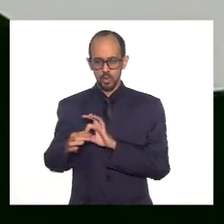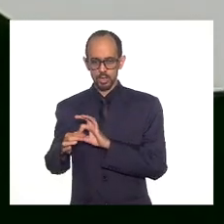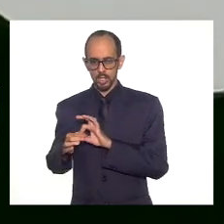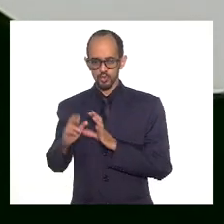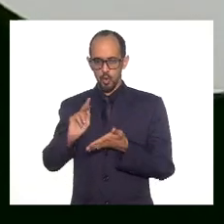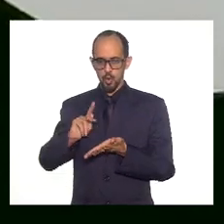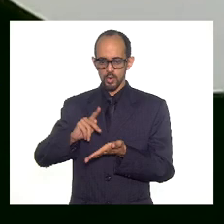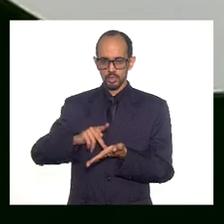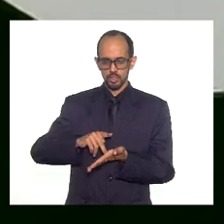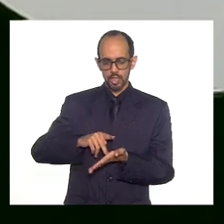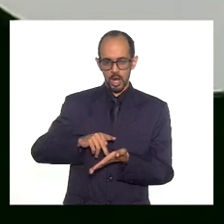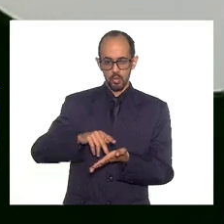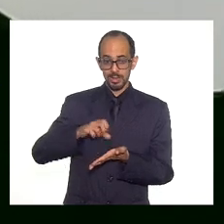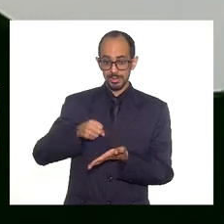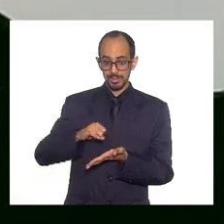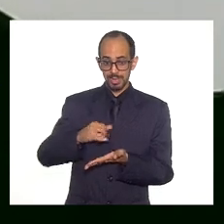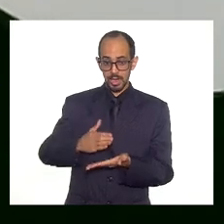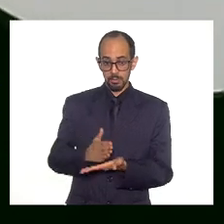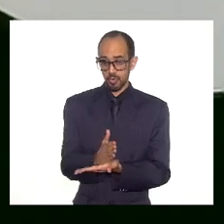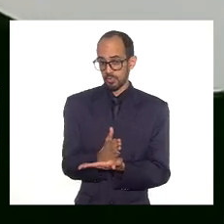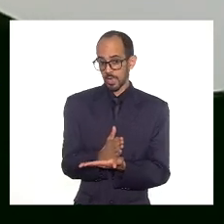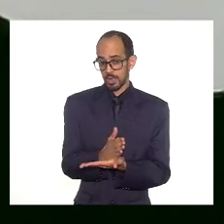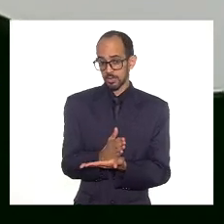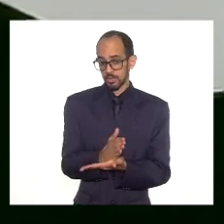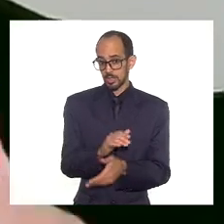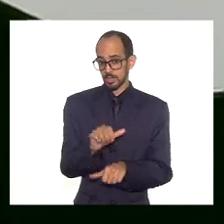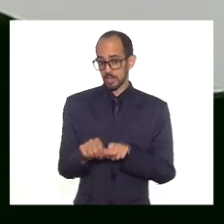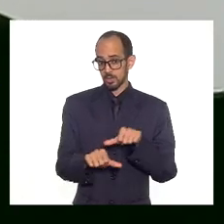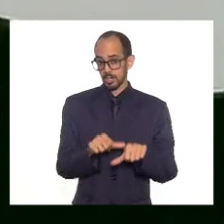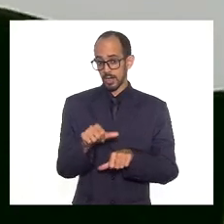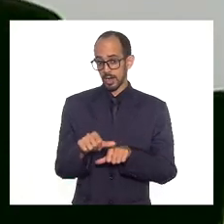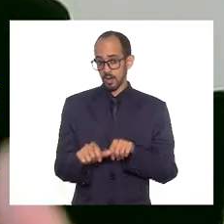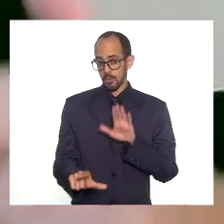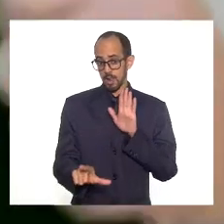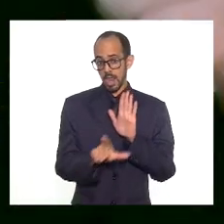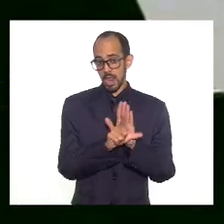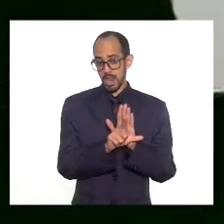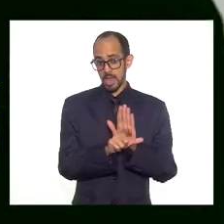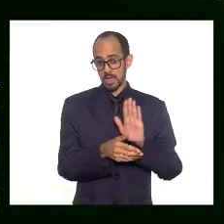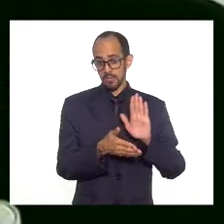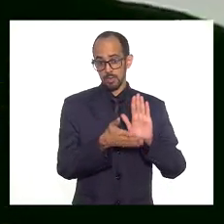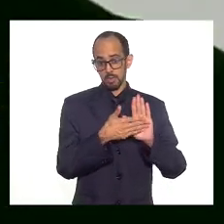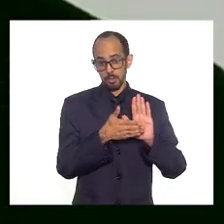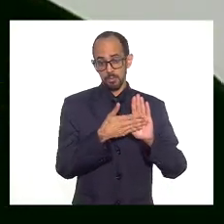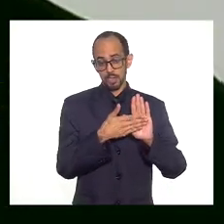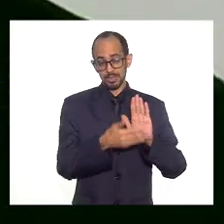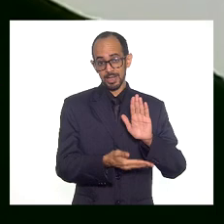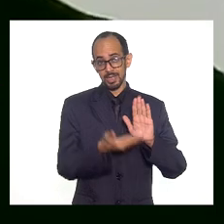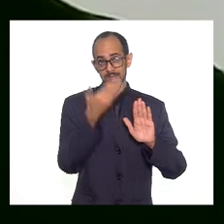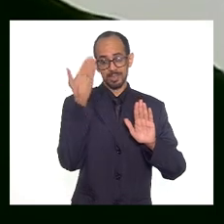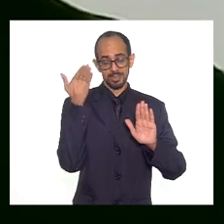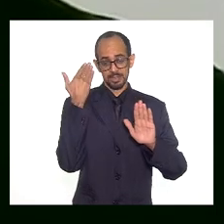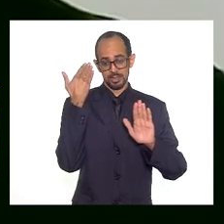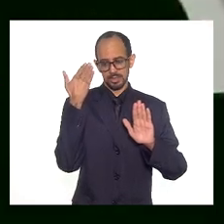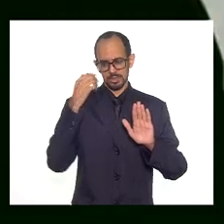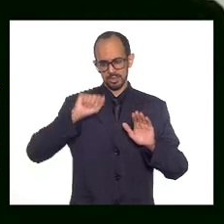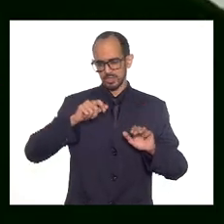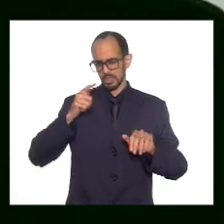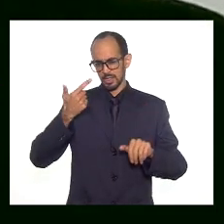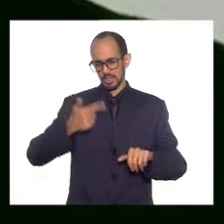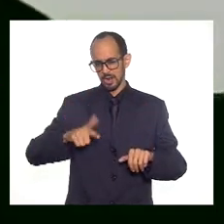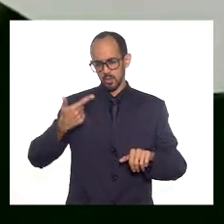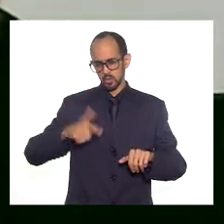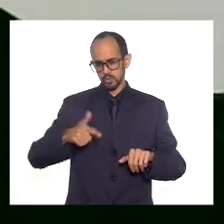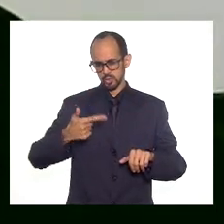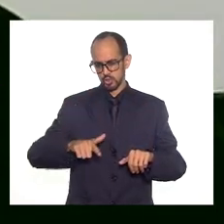projeto, como se, uma vez aprovados, eles alterarão uma lei proposta anteriormente e que não tinham